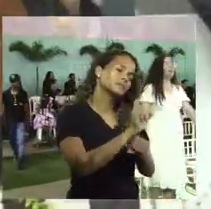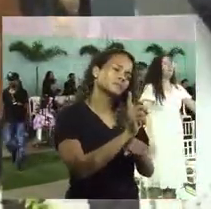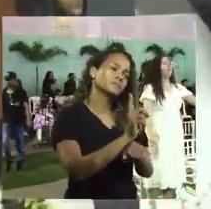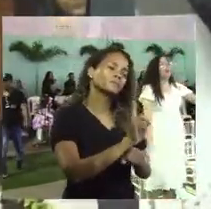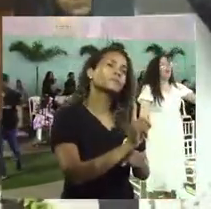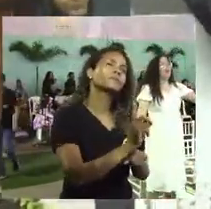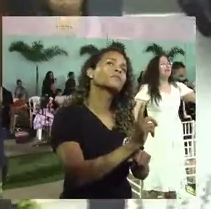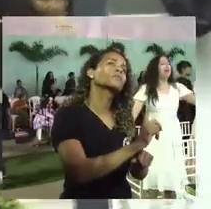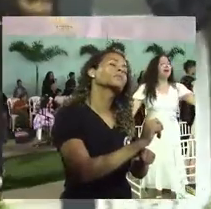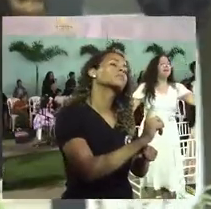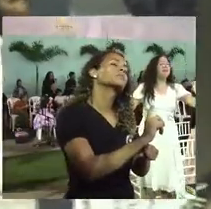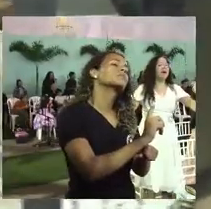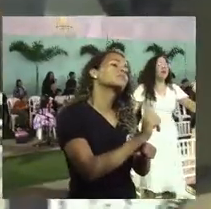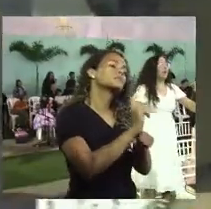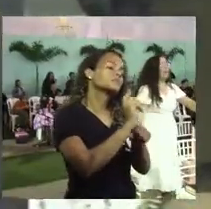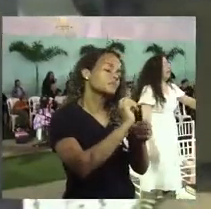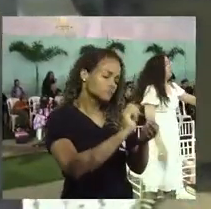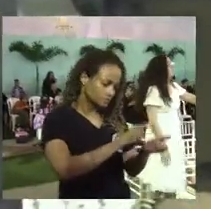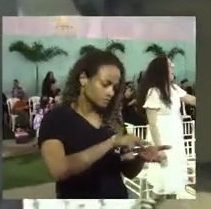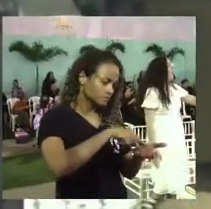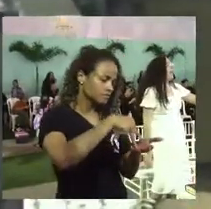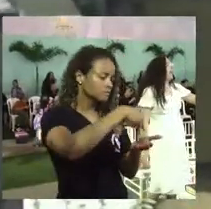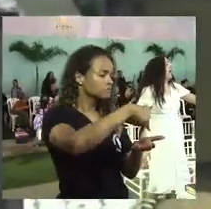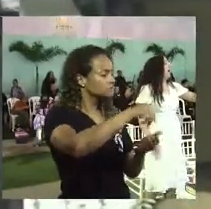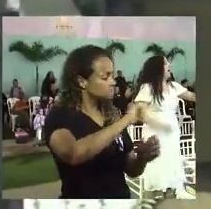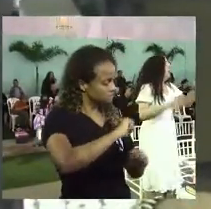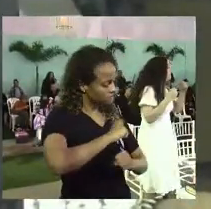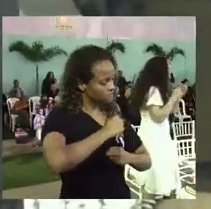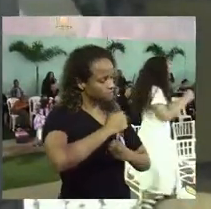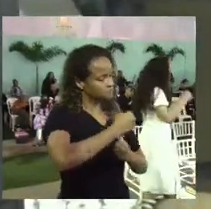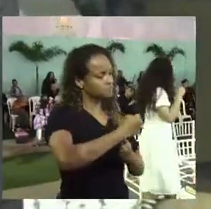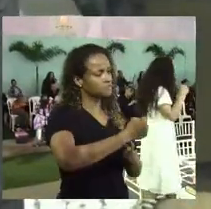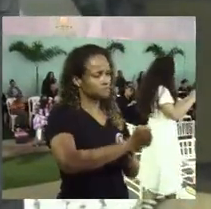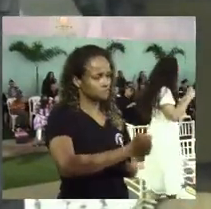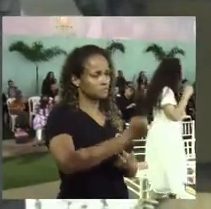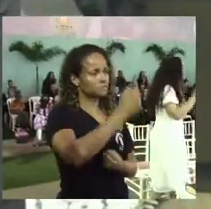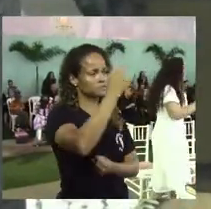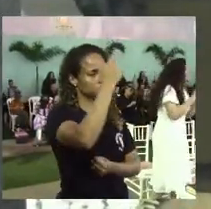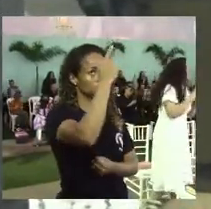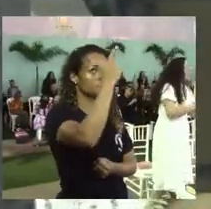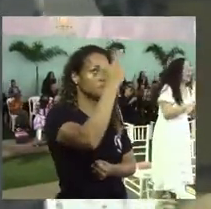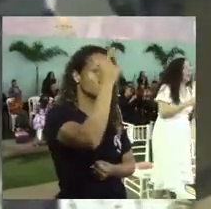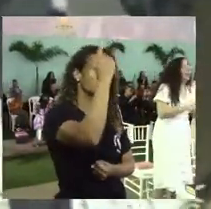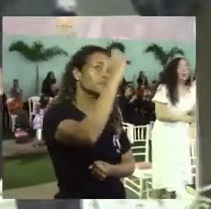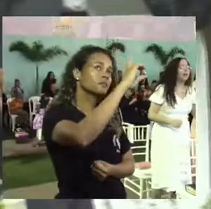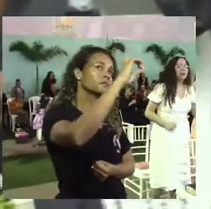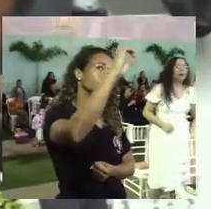Isso segura a mãozinha glória a Deus